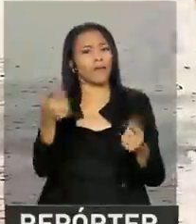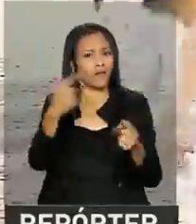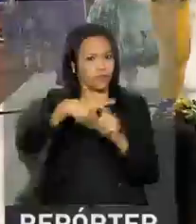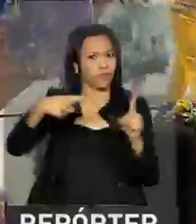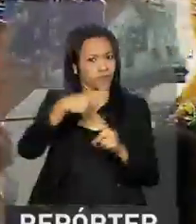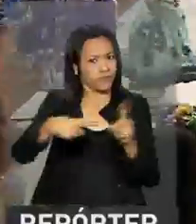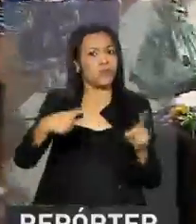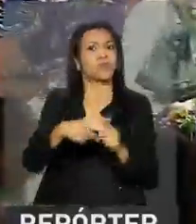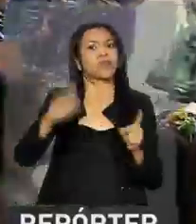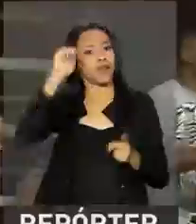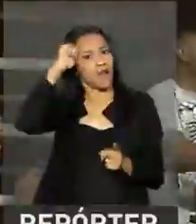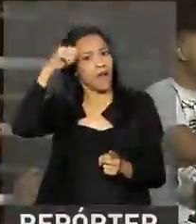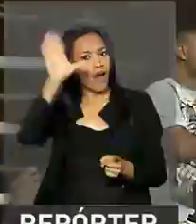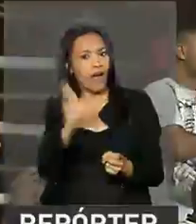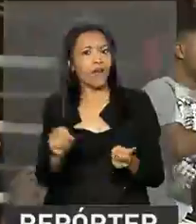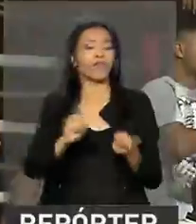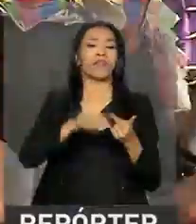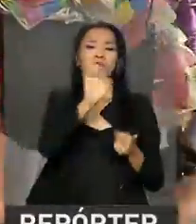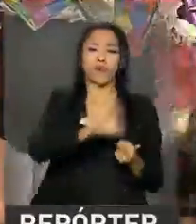europeia e